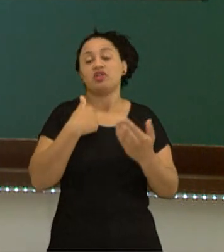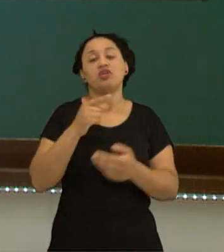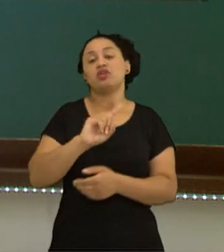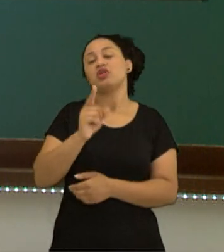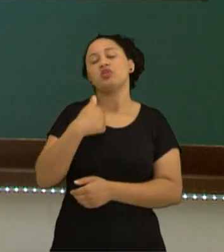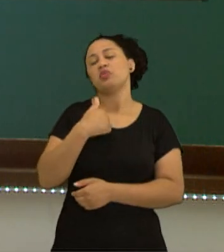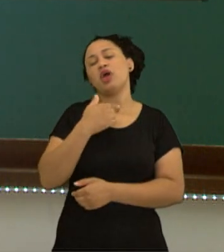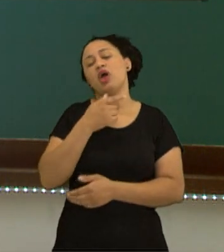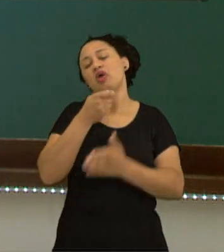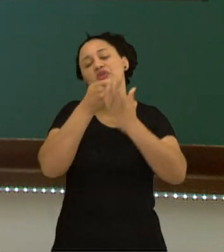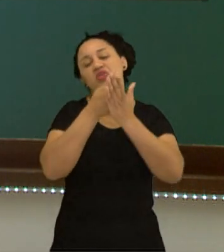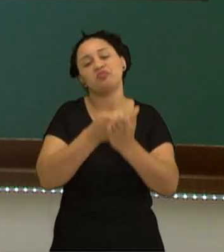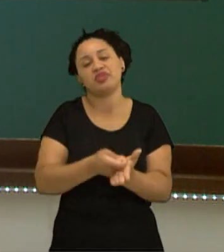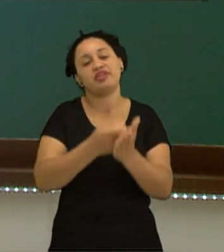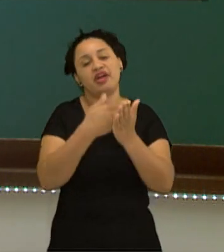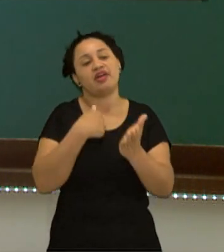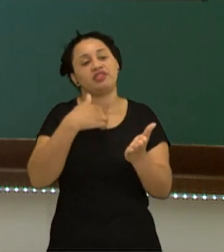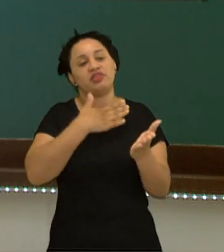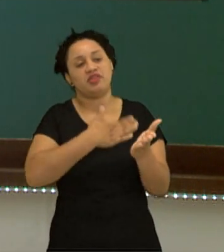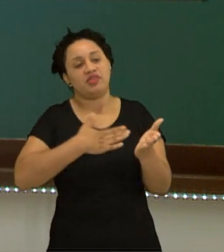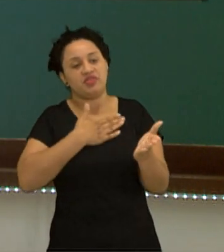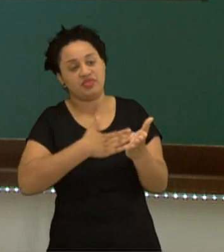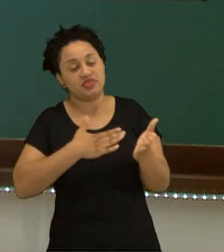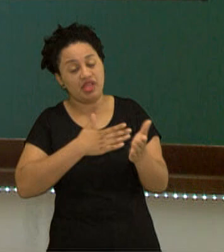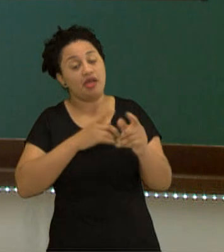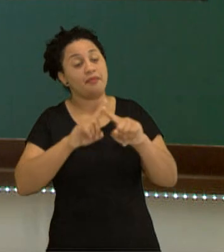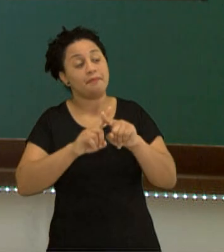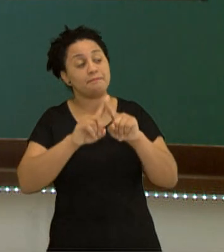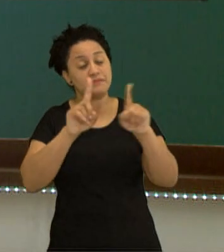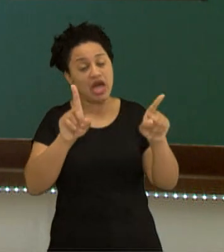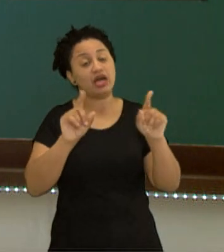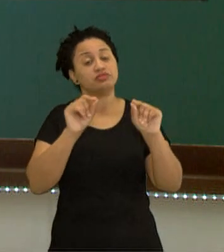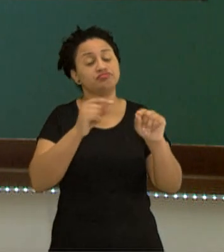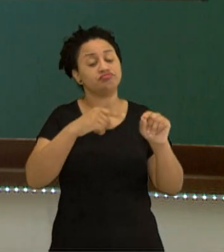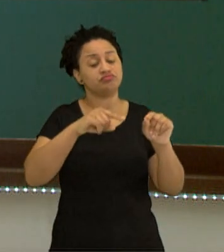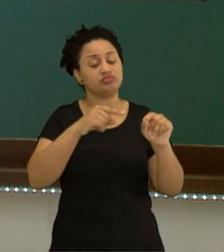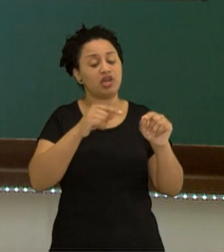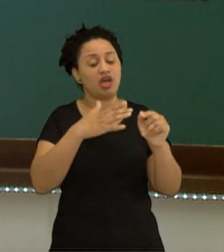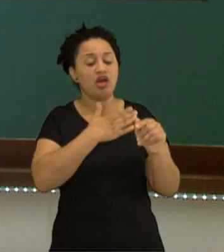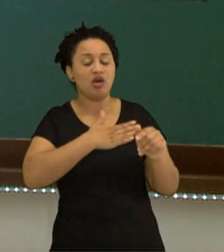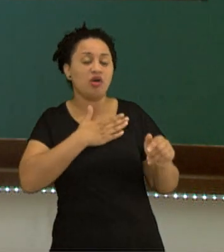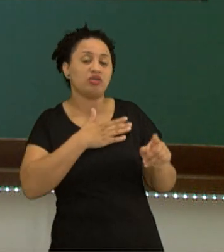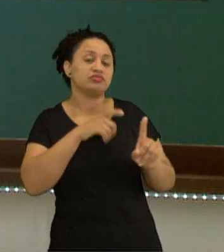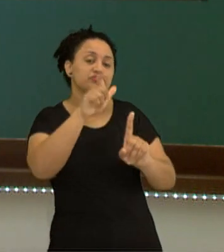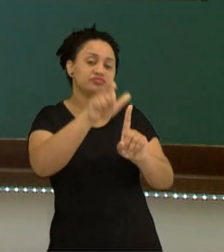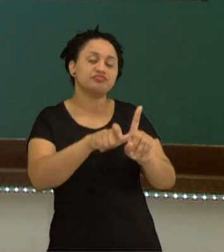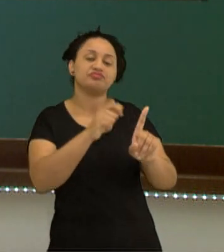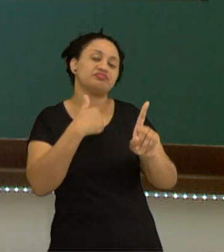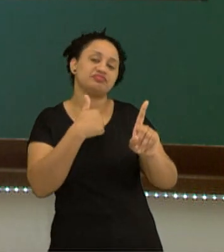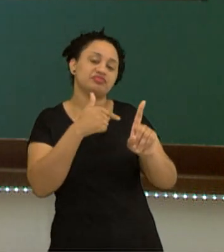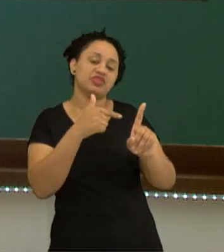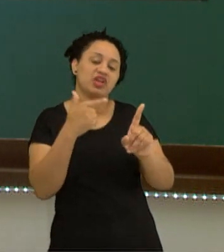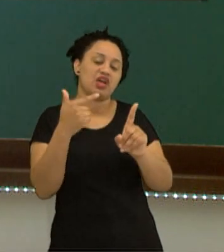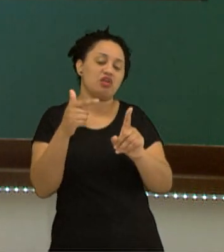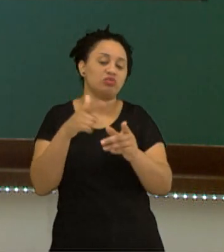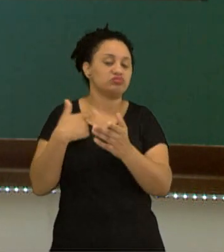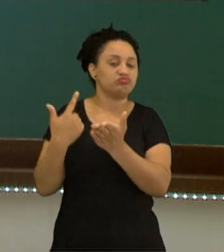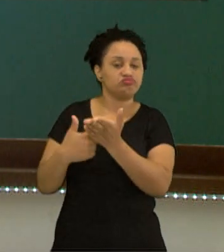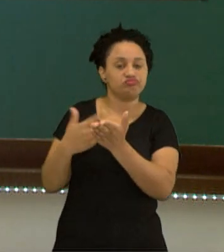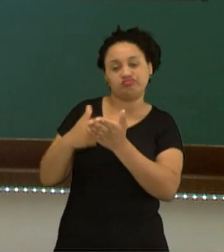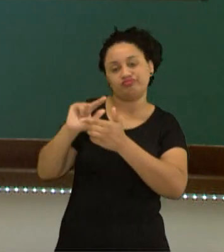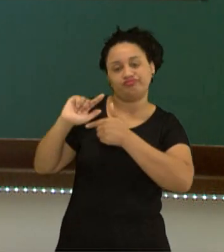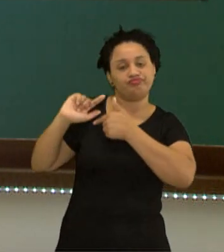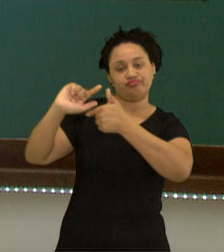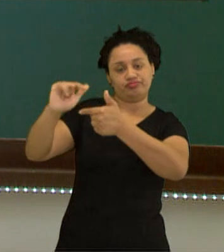não é obrigado, ninguém é obrigado a gostar de uma referência, de uma obra literária, de um